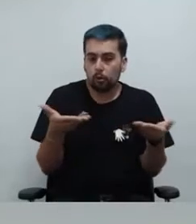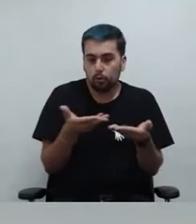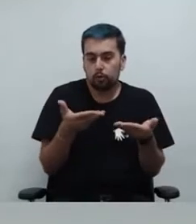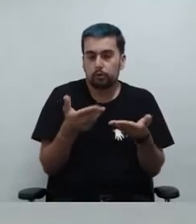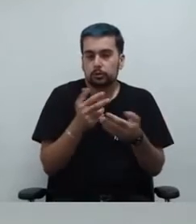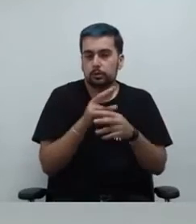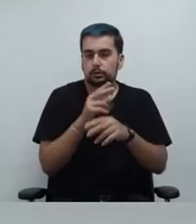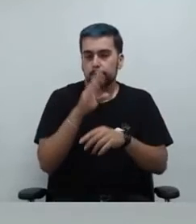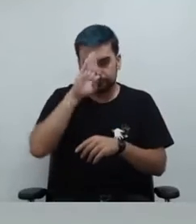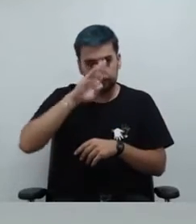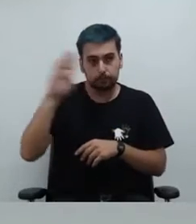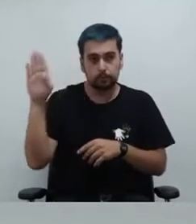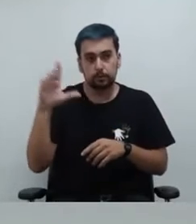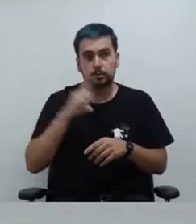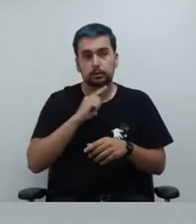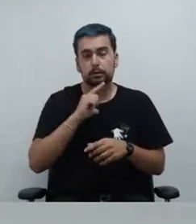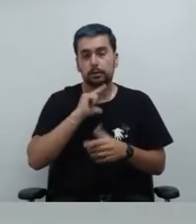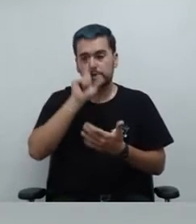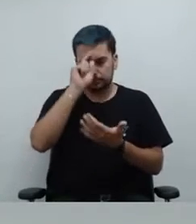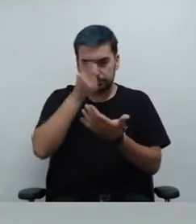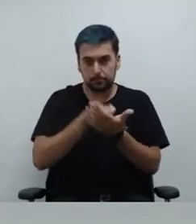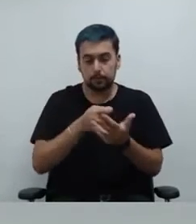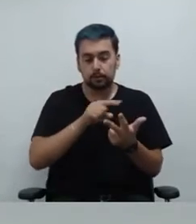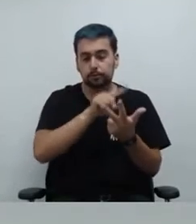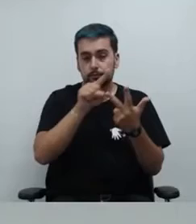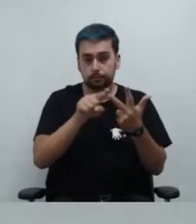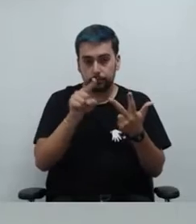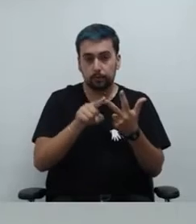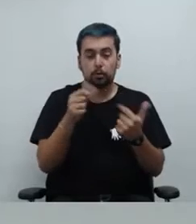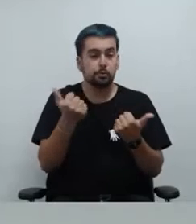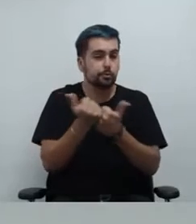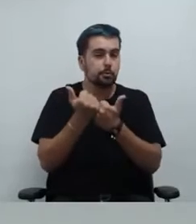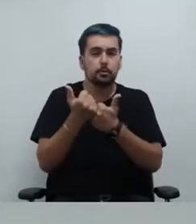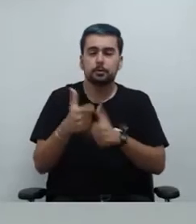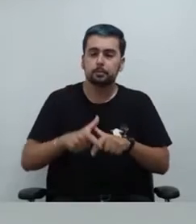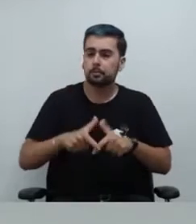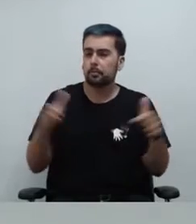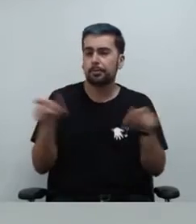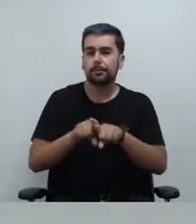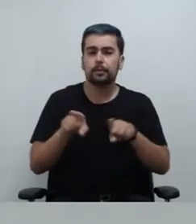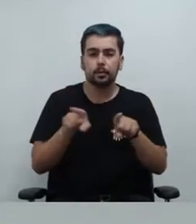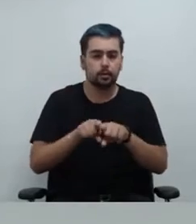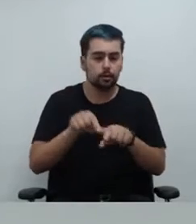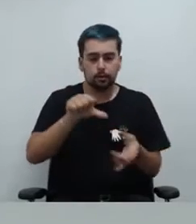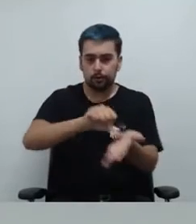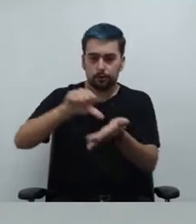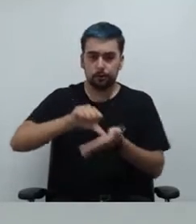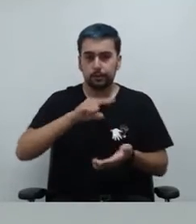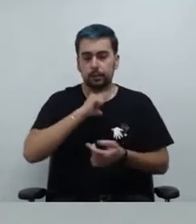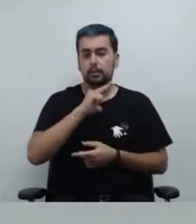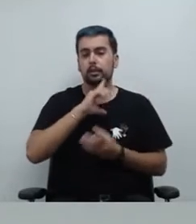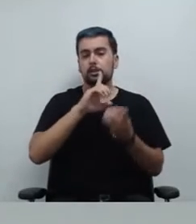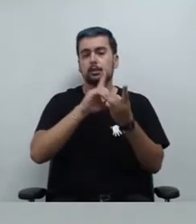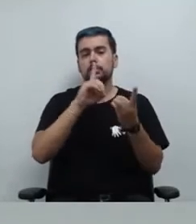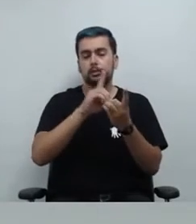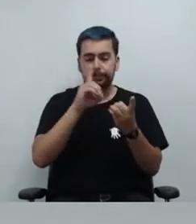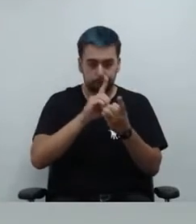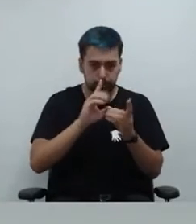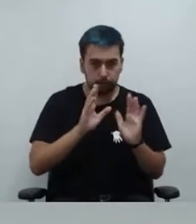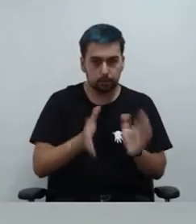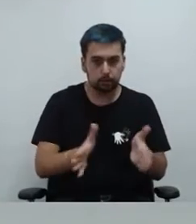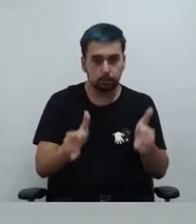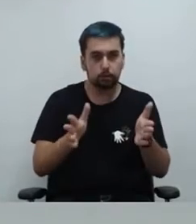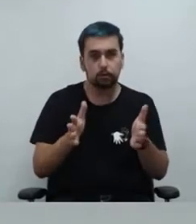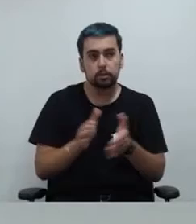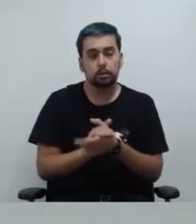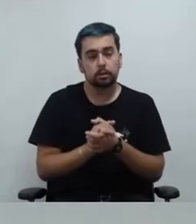principais demandas que chegam pela população em situação de rua, um suporte maior às unidades para a realização dos atendimentos itinerantes, e aqui eu